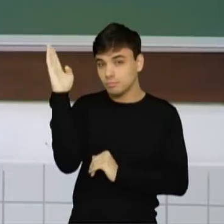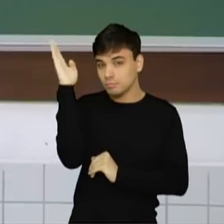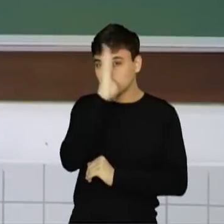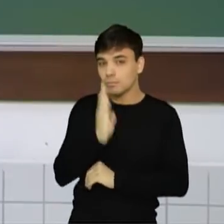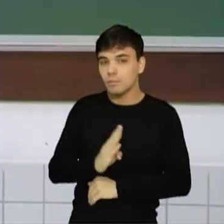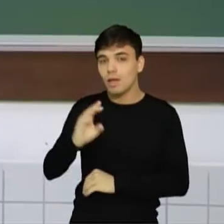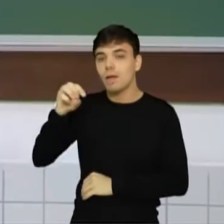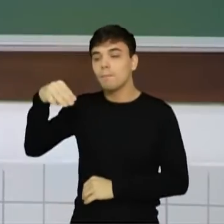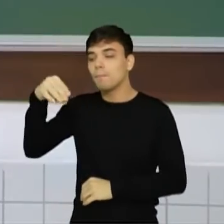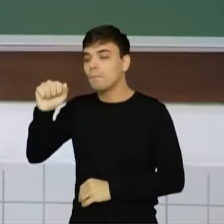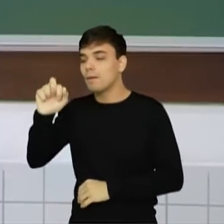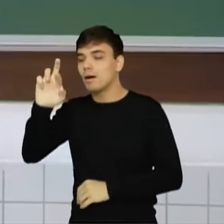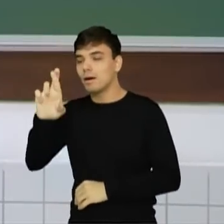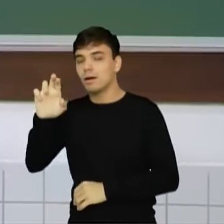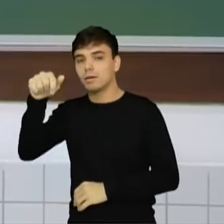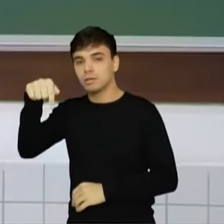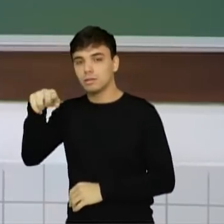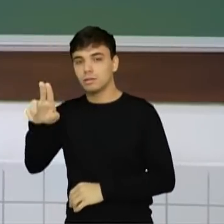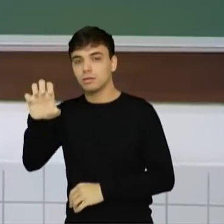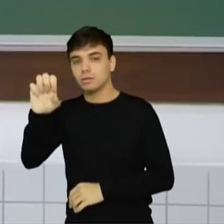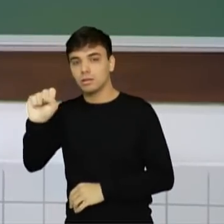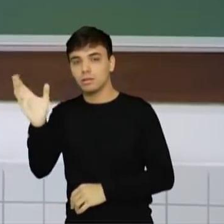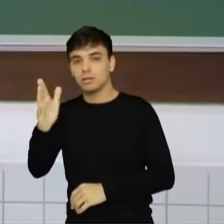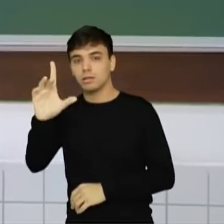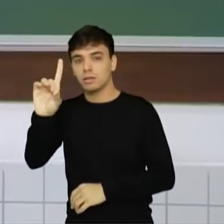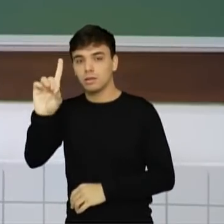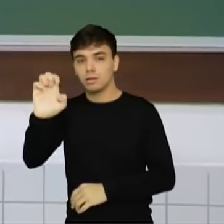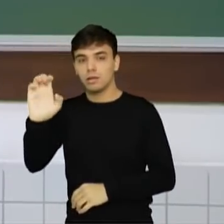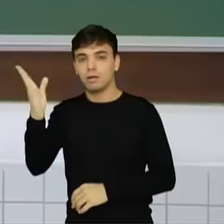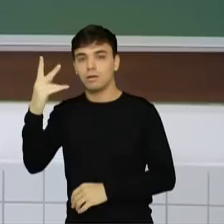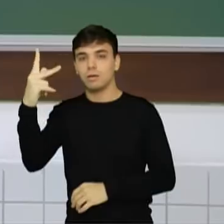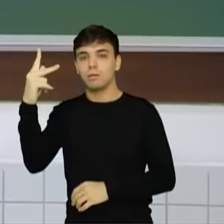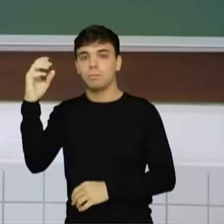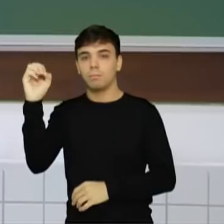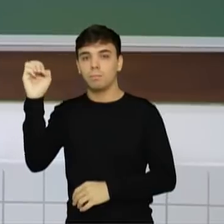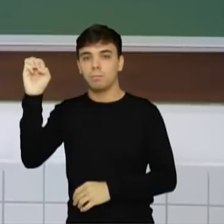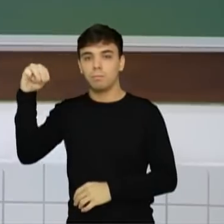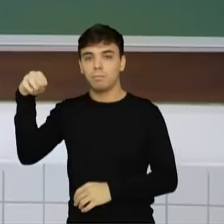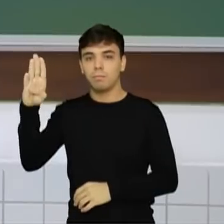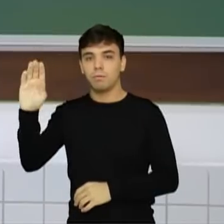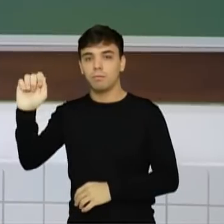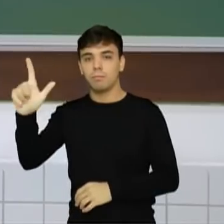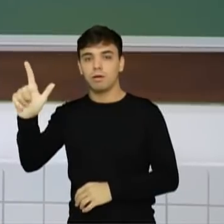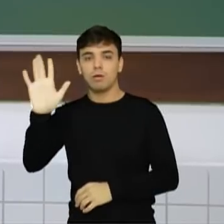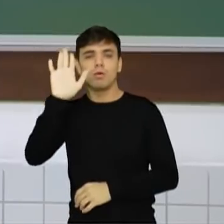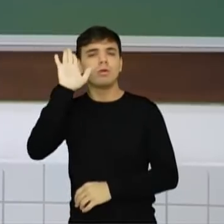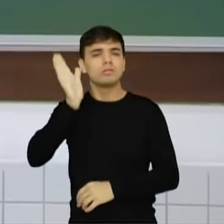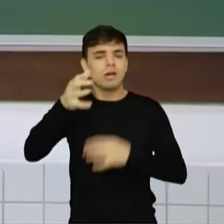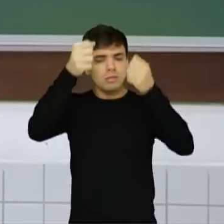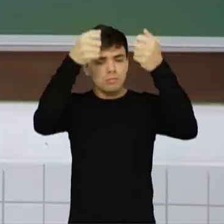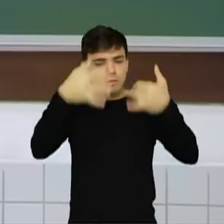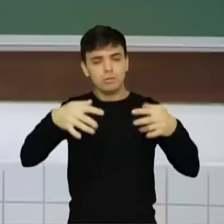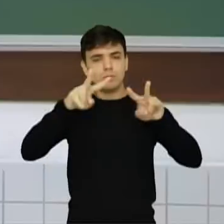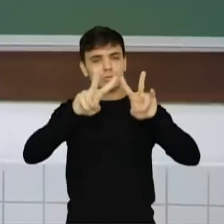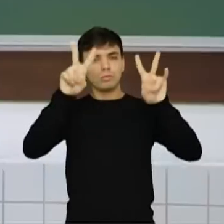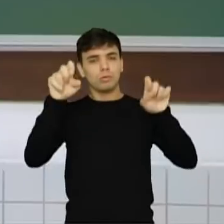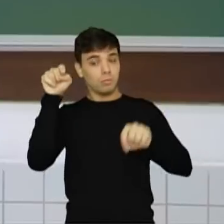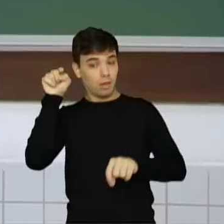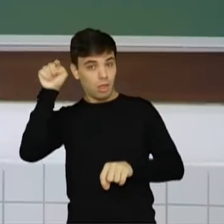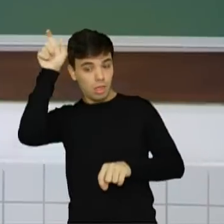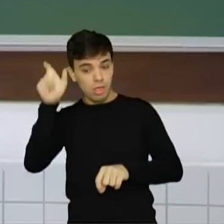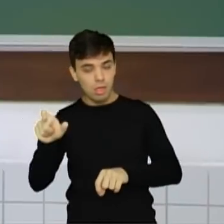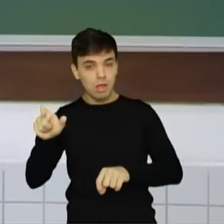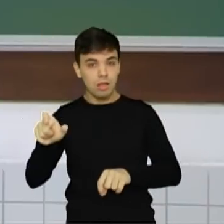é o Marquês de Pombal. A gente já falou um pouco ele antes, na aula sobre iluminismo, que nós falamos sobre